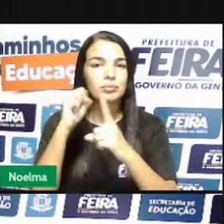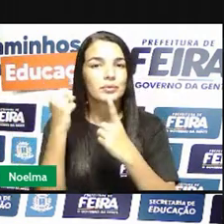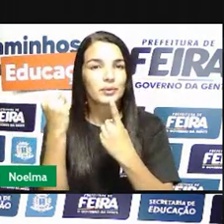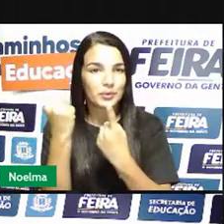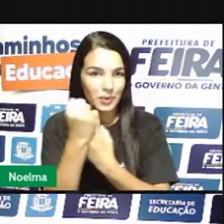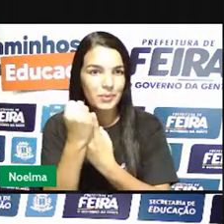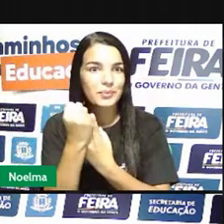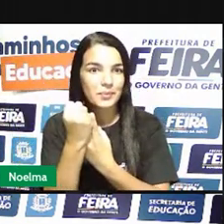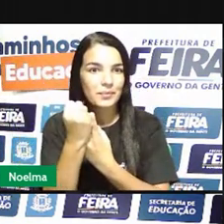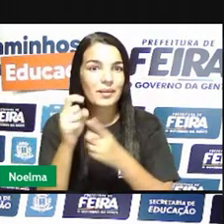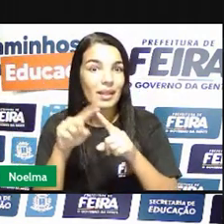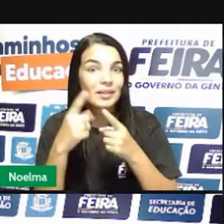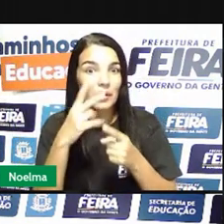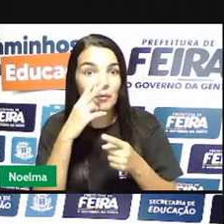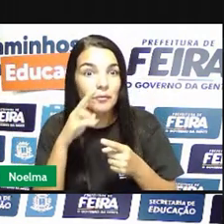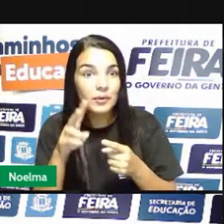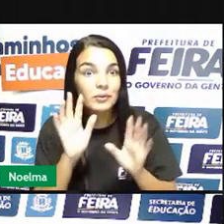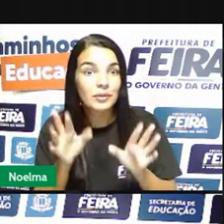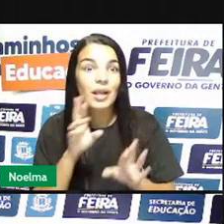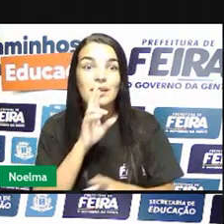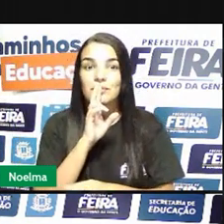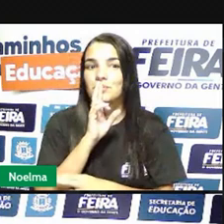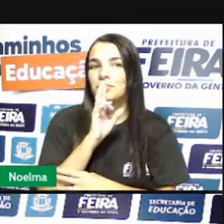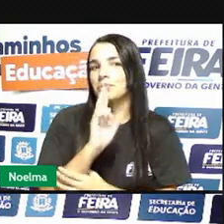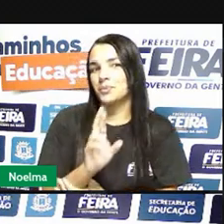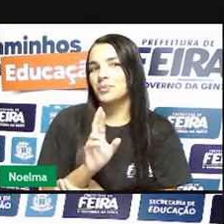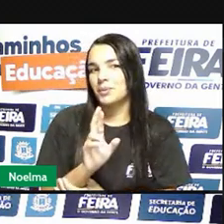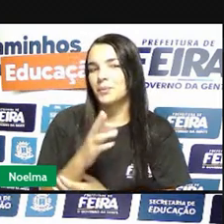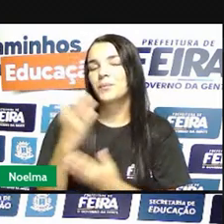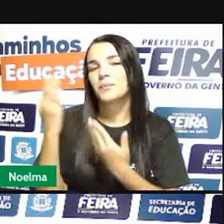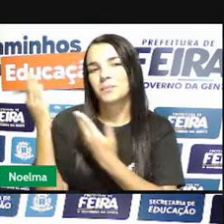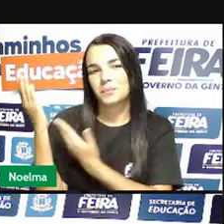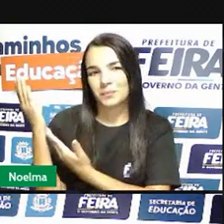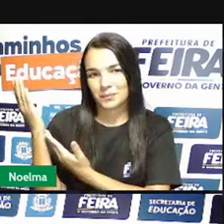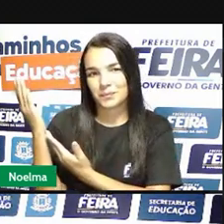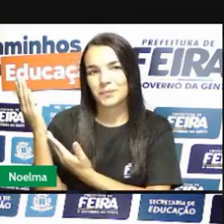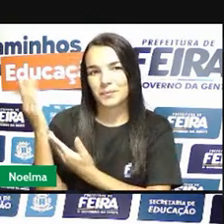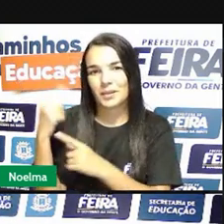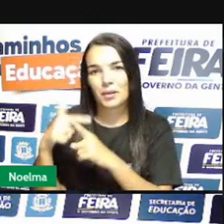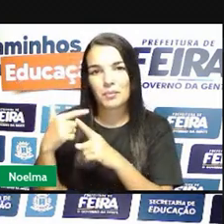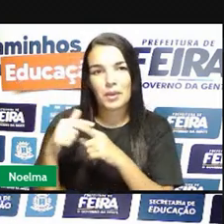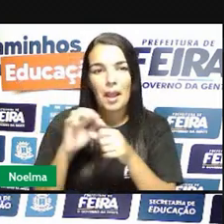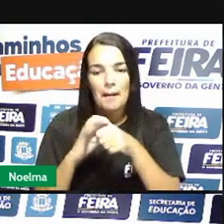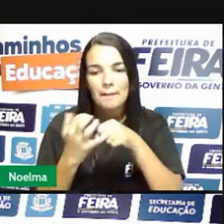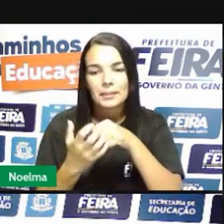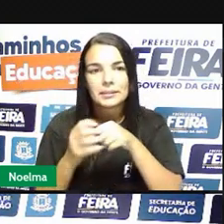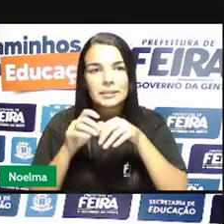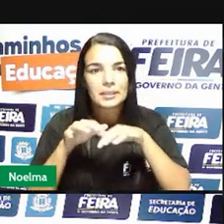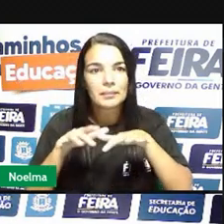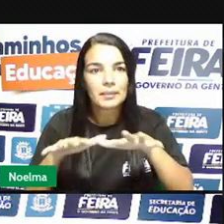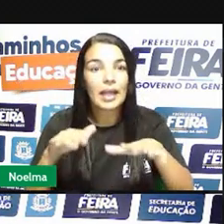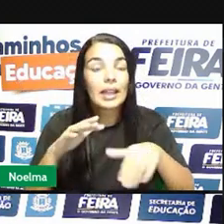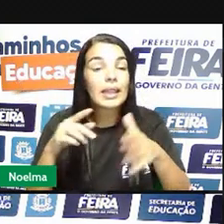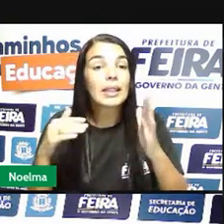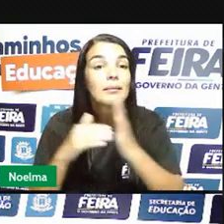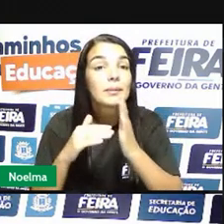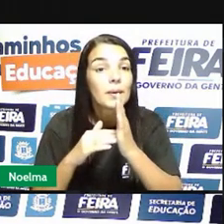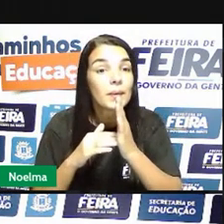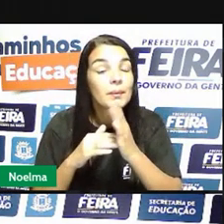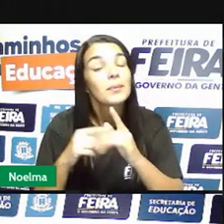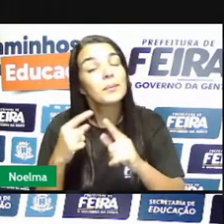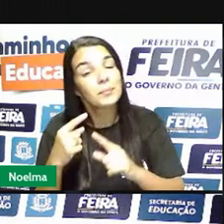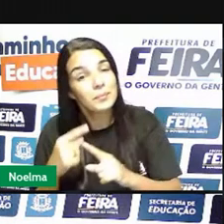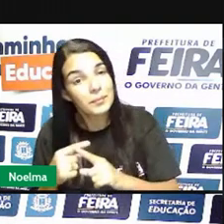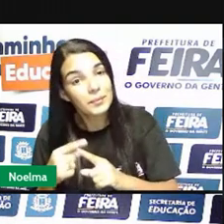gente responde à primeira pergunta, que era por que a pandemia tem limitado as atividades físicas das crianças. Por